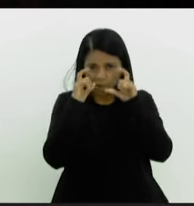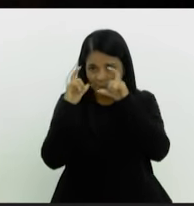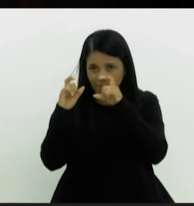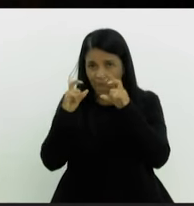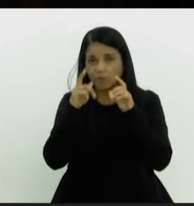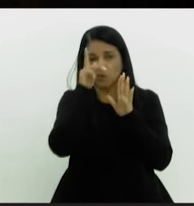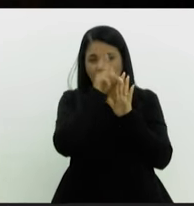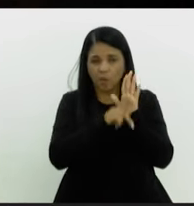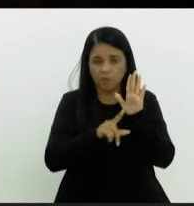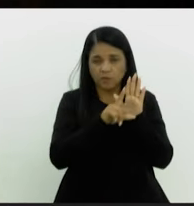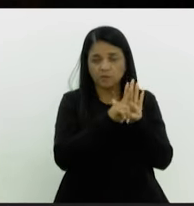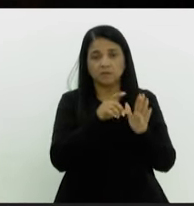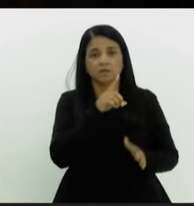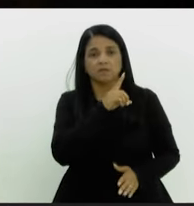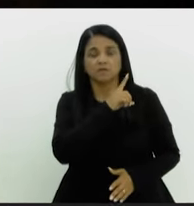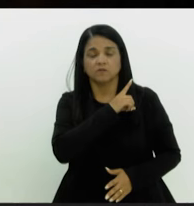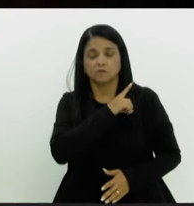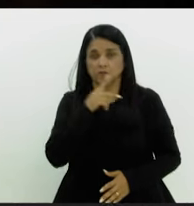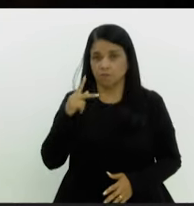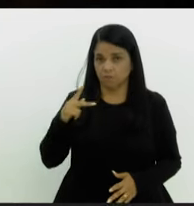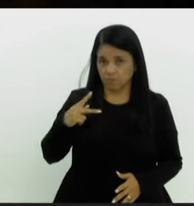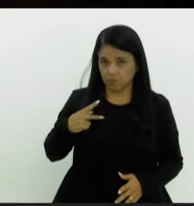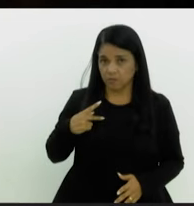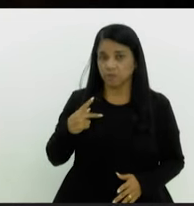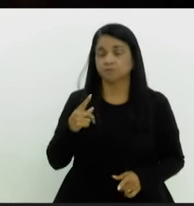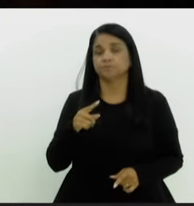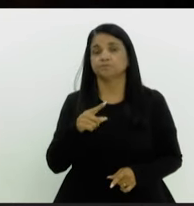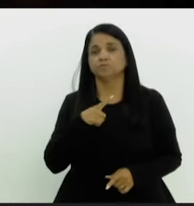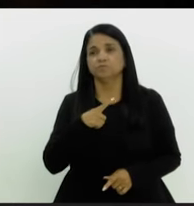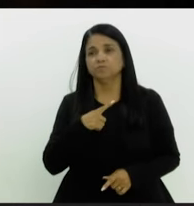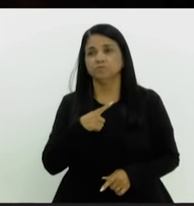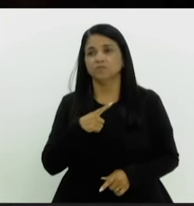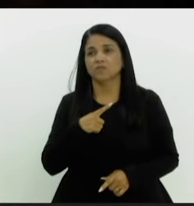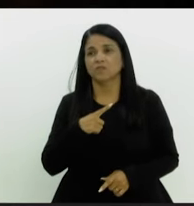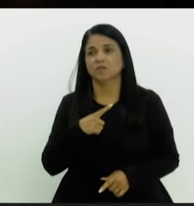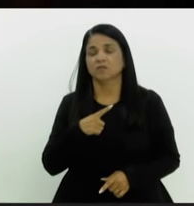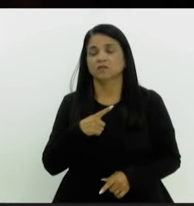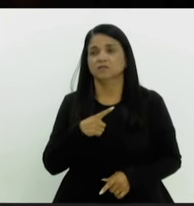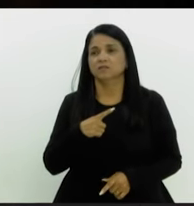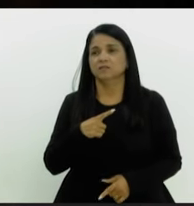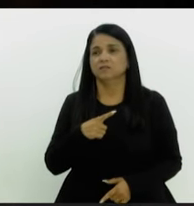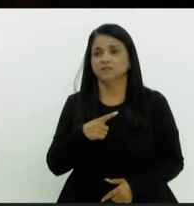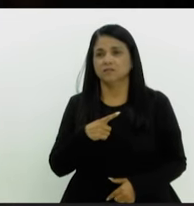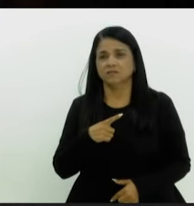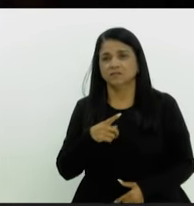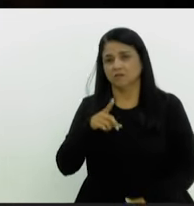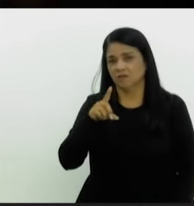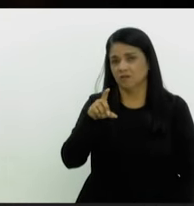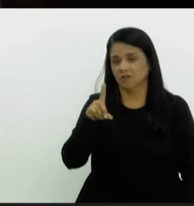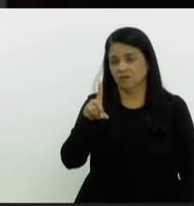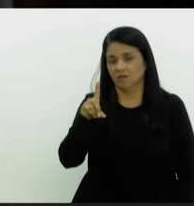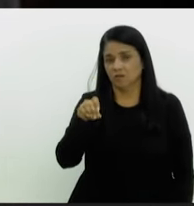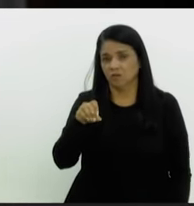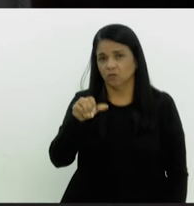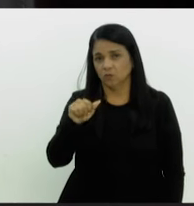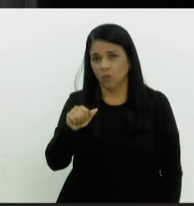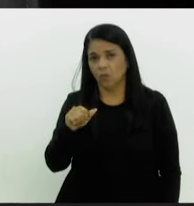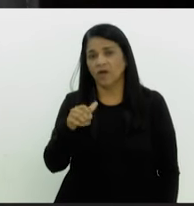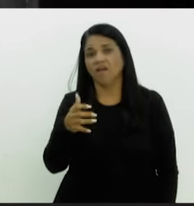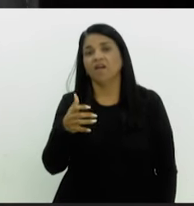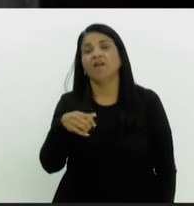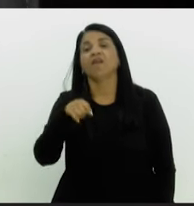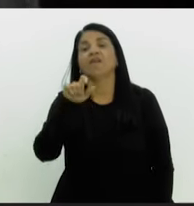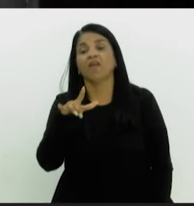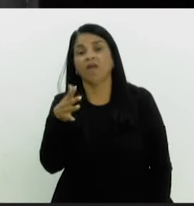um projeto na Defensoria e que é doula quem quiser né então a gente tem